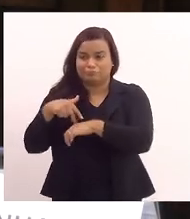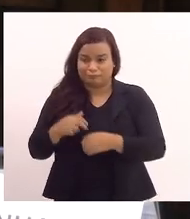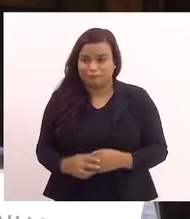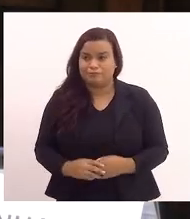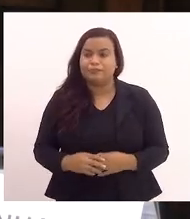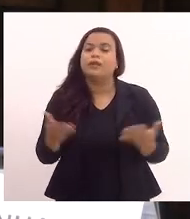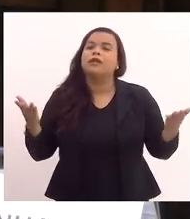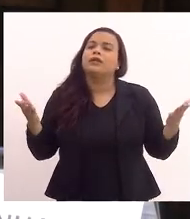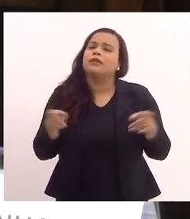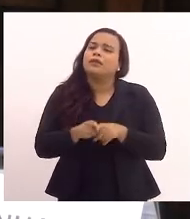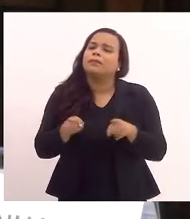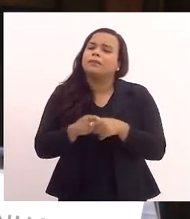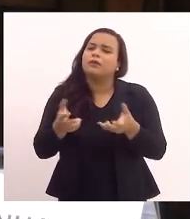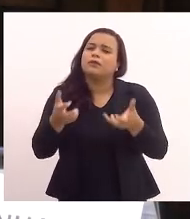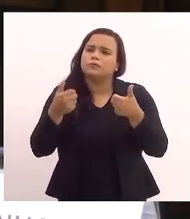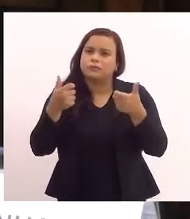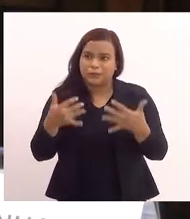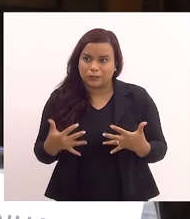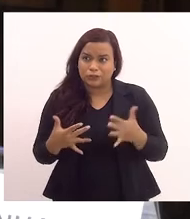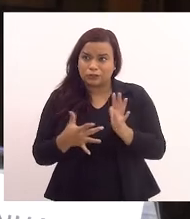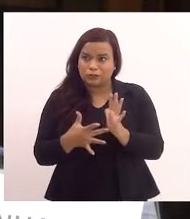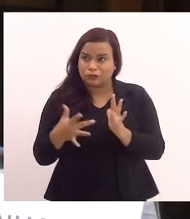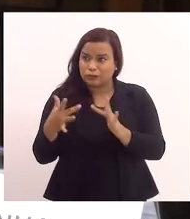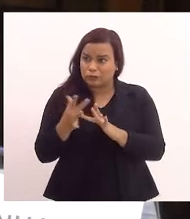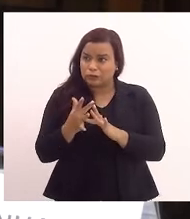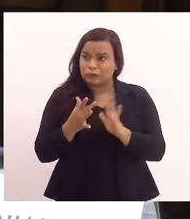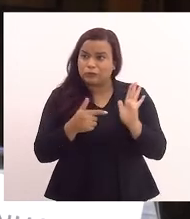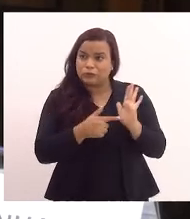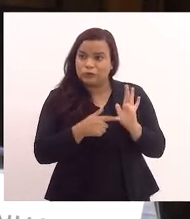Queria dizer que Jesus de Nazaré,